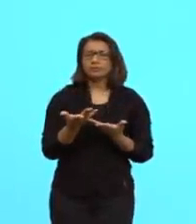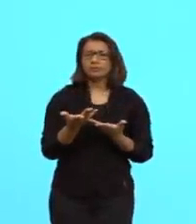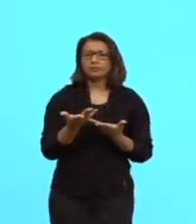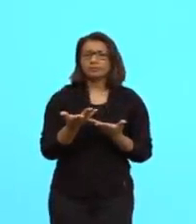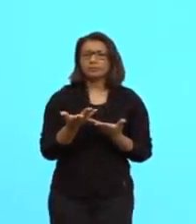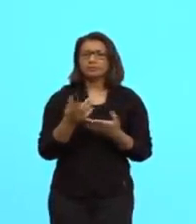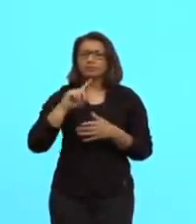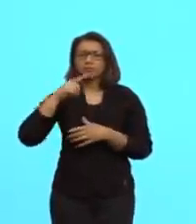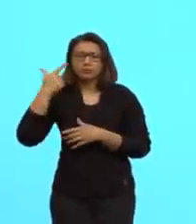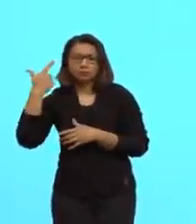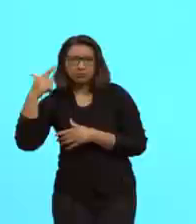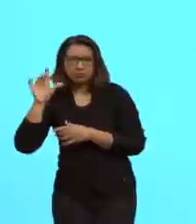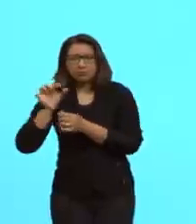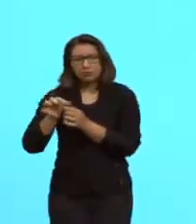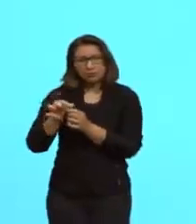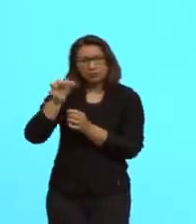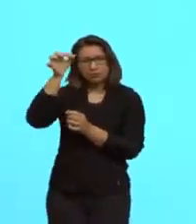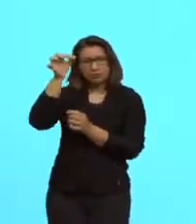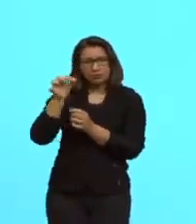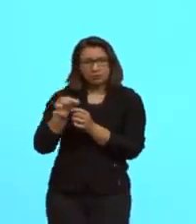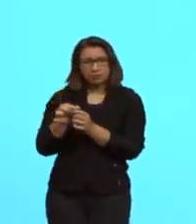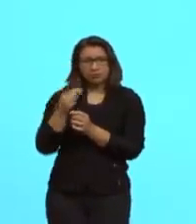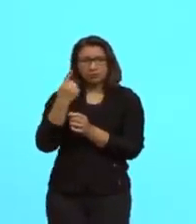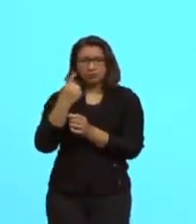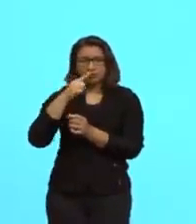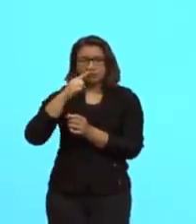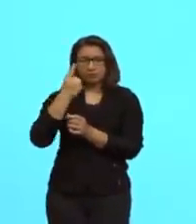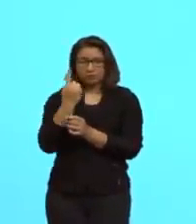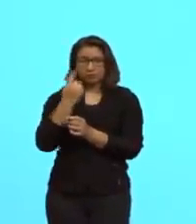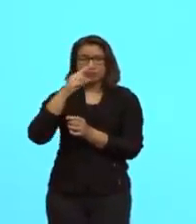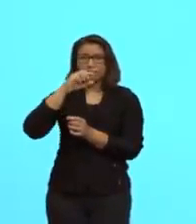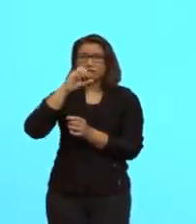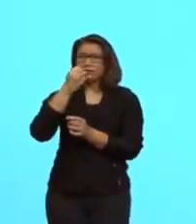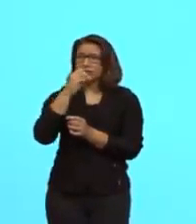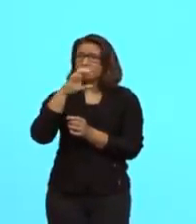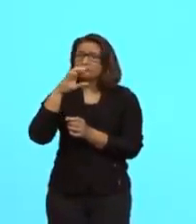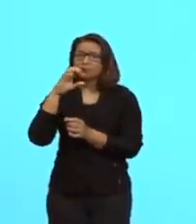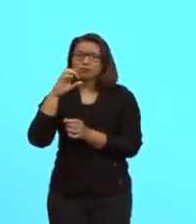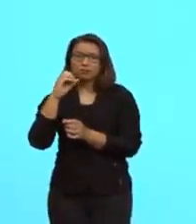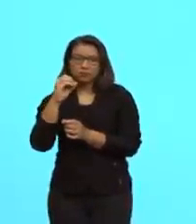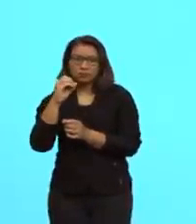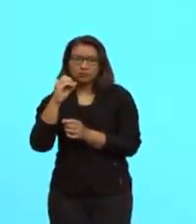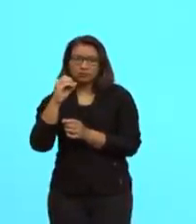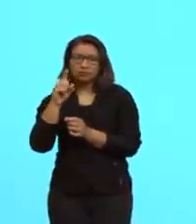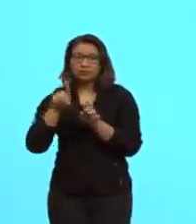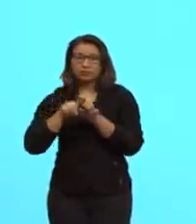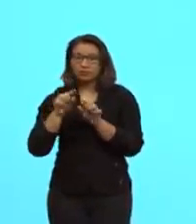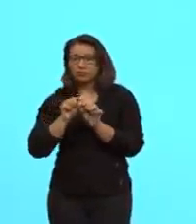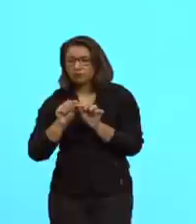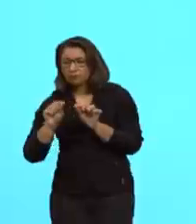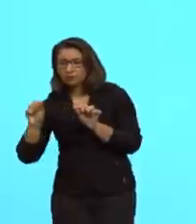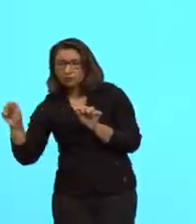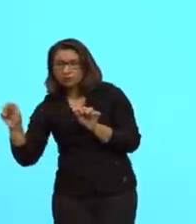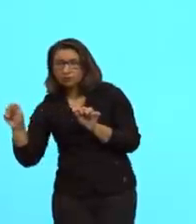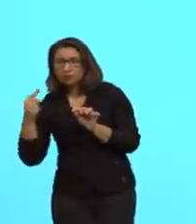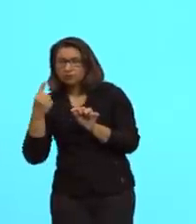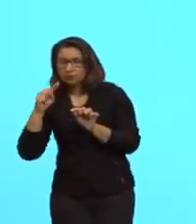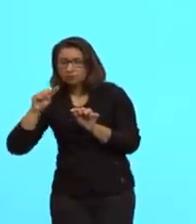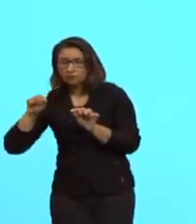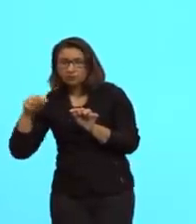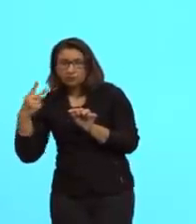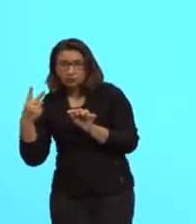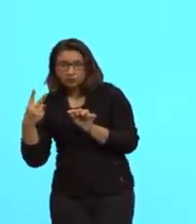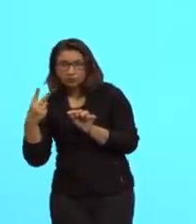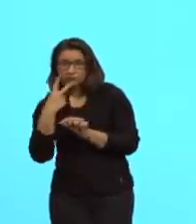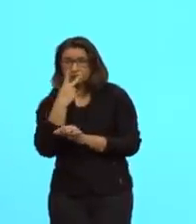uma barra vertical de 1,80m projeta uma sombra de 1,20m, certo? Então, da mesma forma, ó,